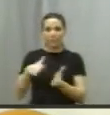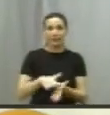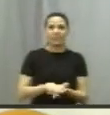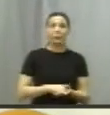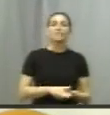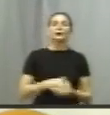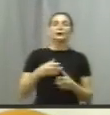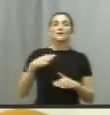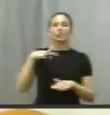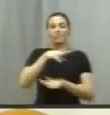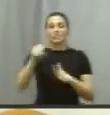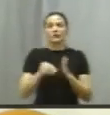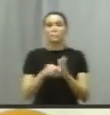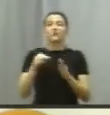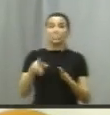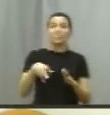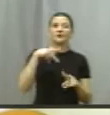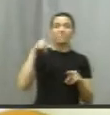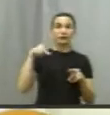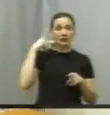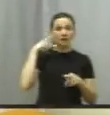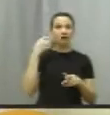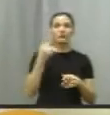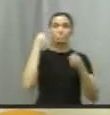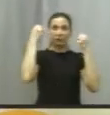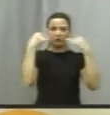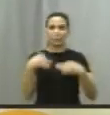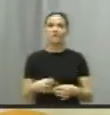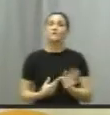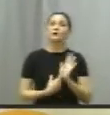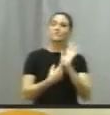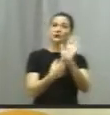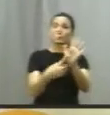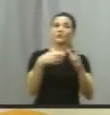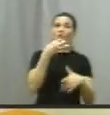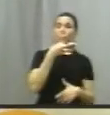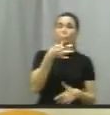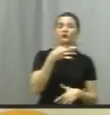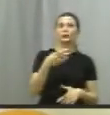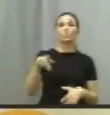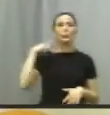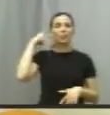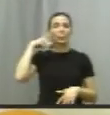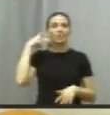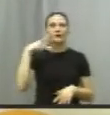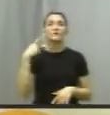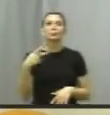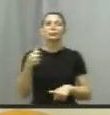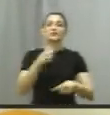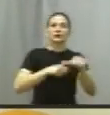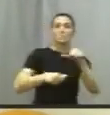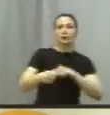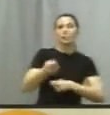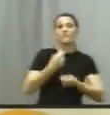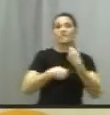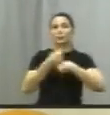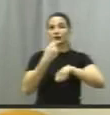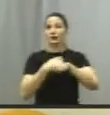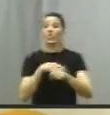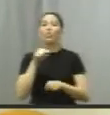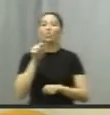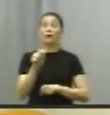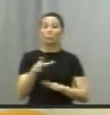E tudo isso que este vereador está falando aqui, apresentou como proposta do seu partido na reforma administrativa, quando